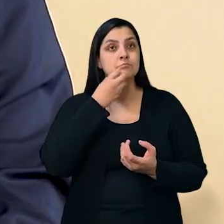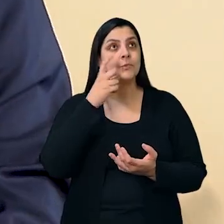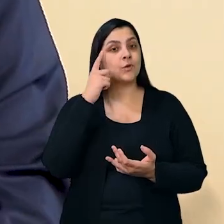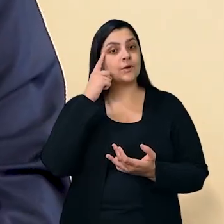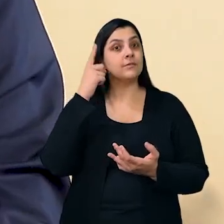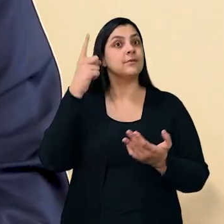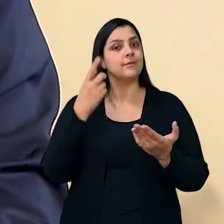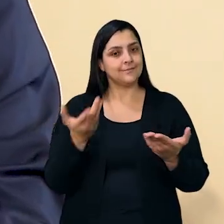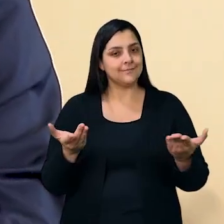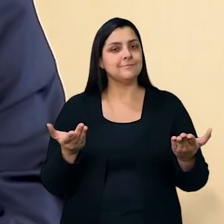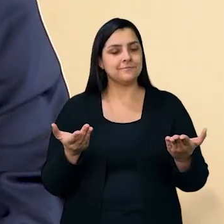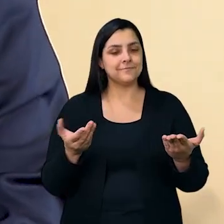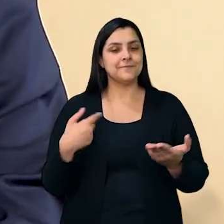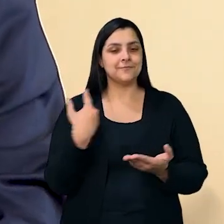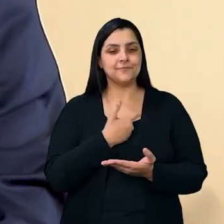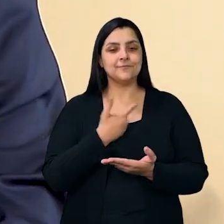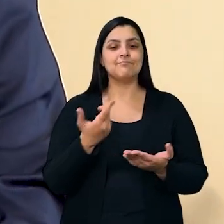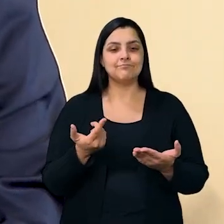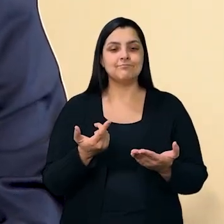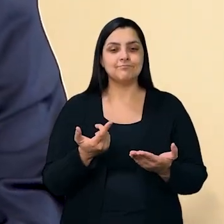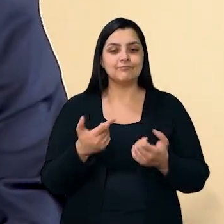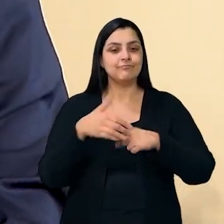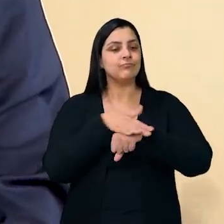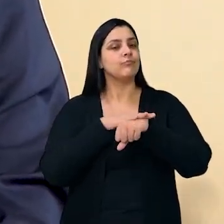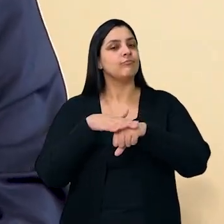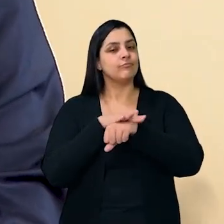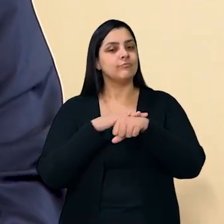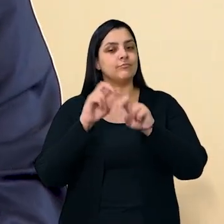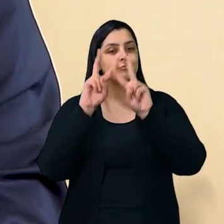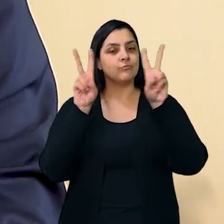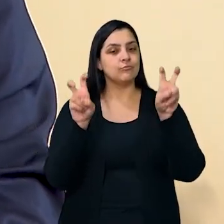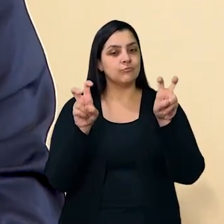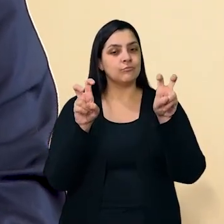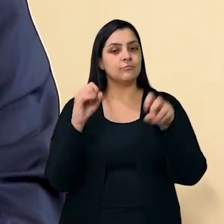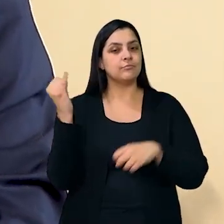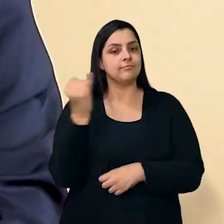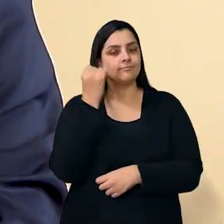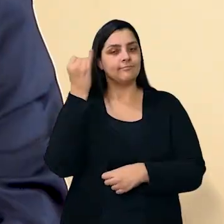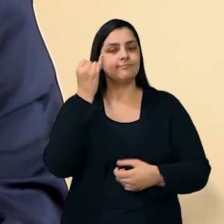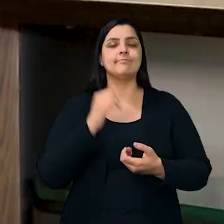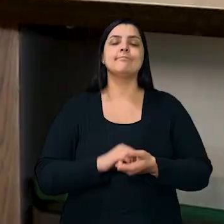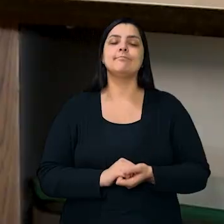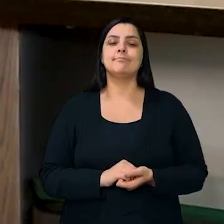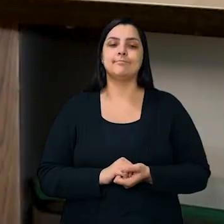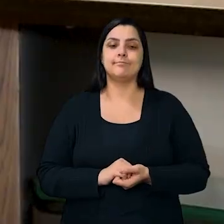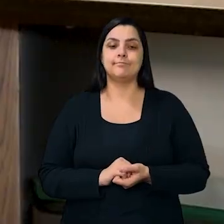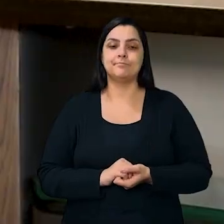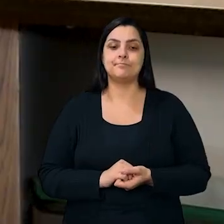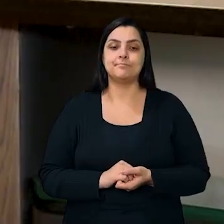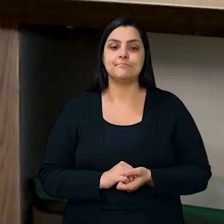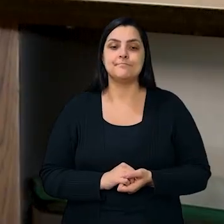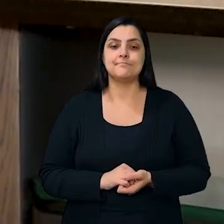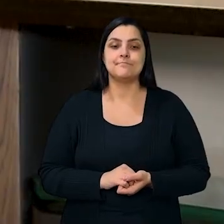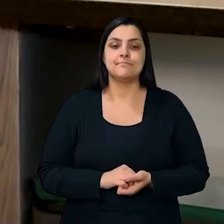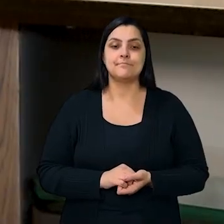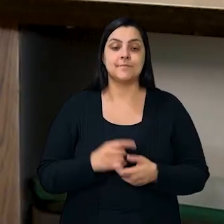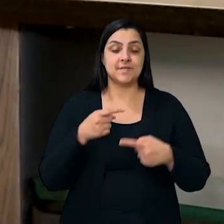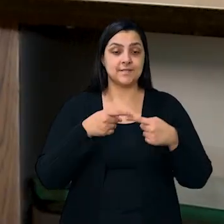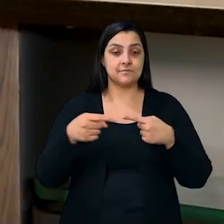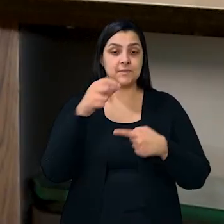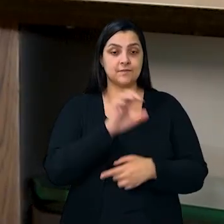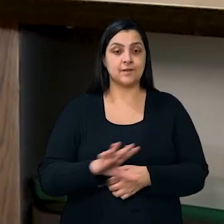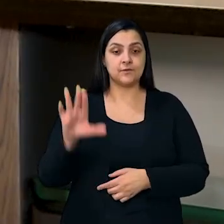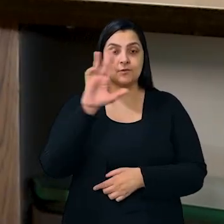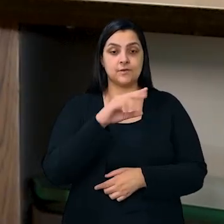boa ideia, não é? Nós podermos conversar sobre temas importantes. Bom, ministro, a Semana Nacional